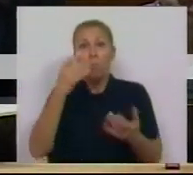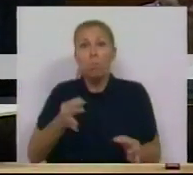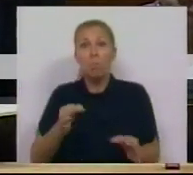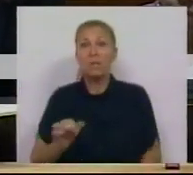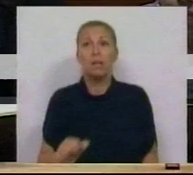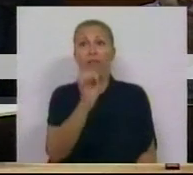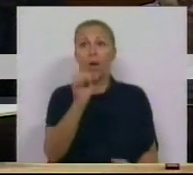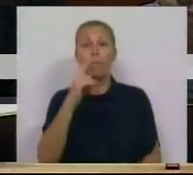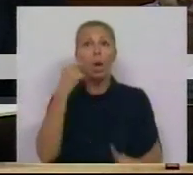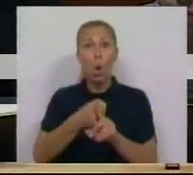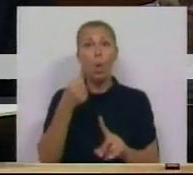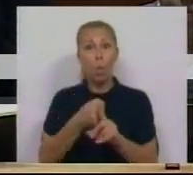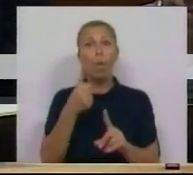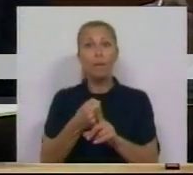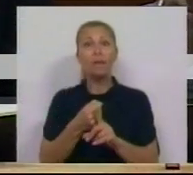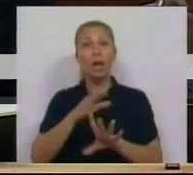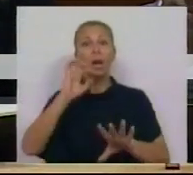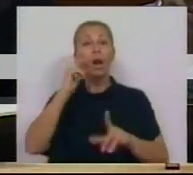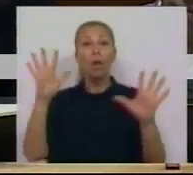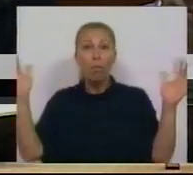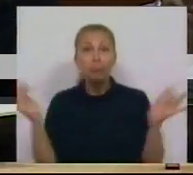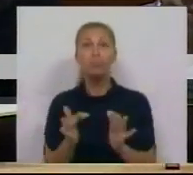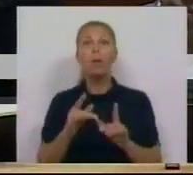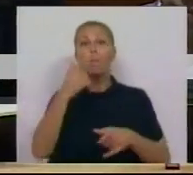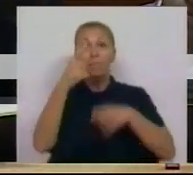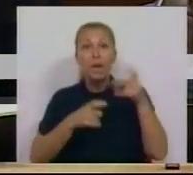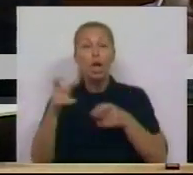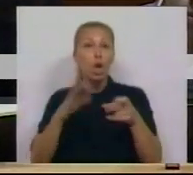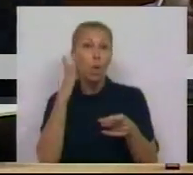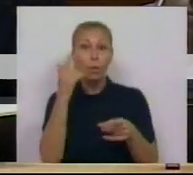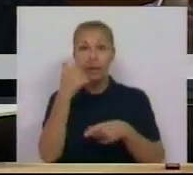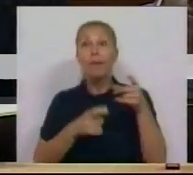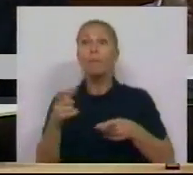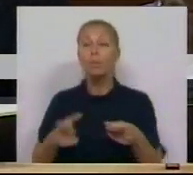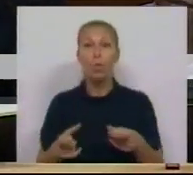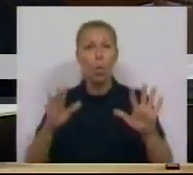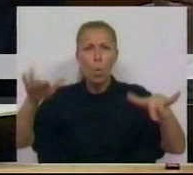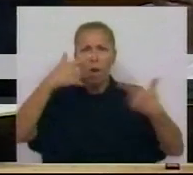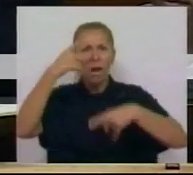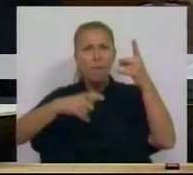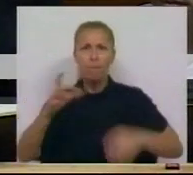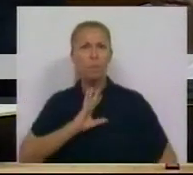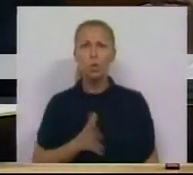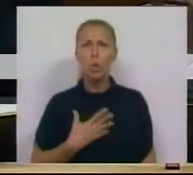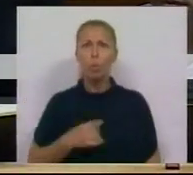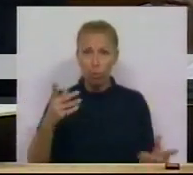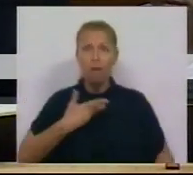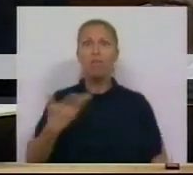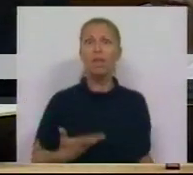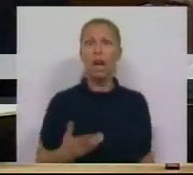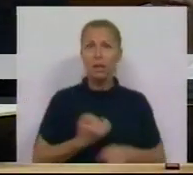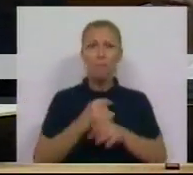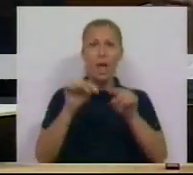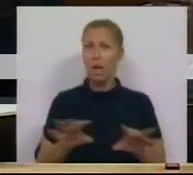déficit demográfico e como se não fosse direito de qualquer cidadão do mundo viver e trabalhar aqui, tanto direito como nós temos.